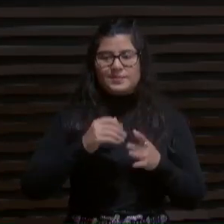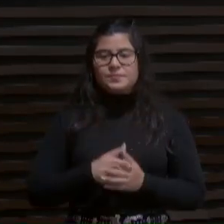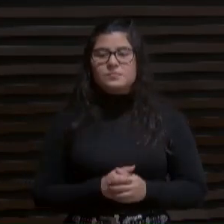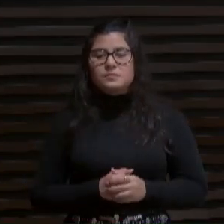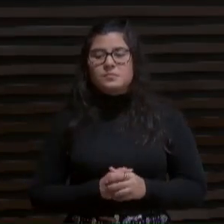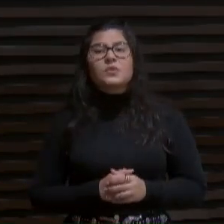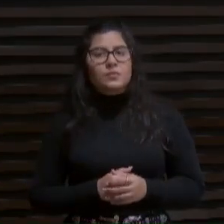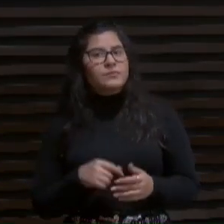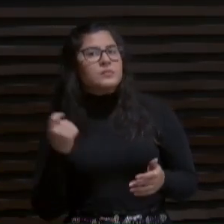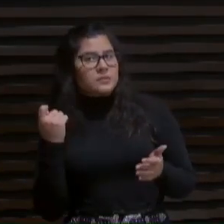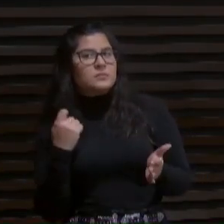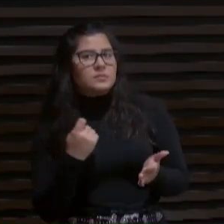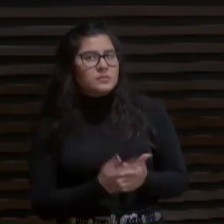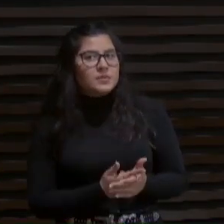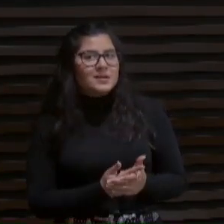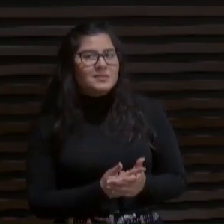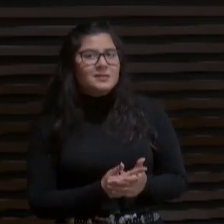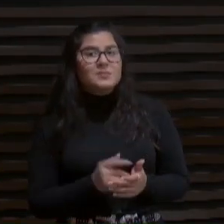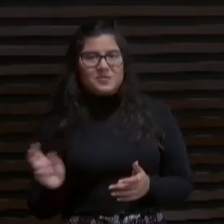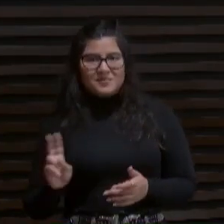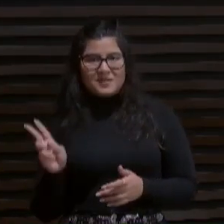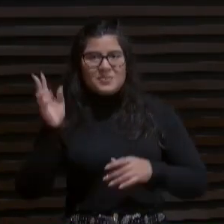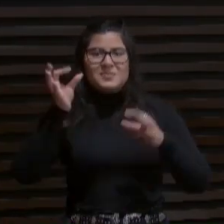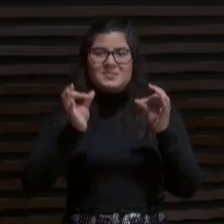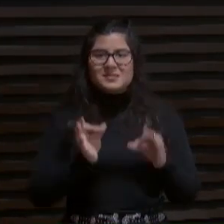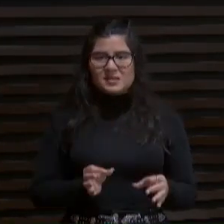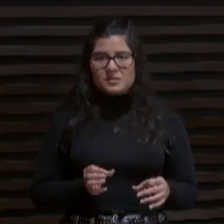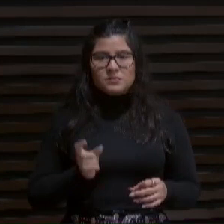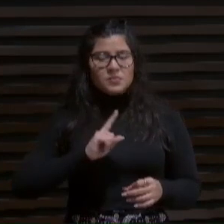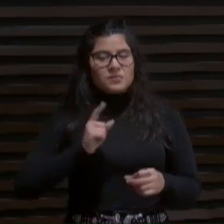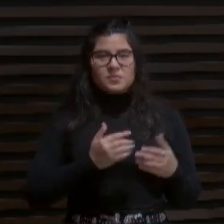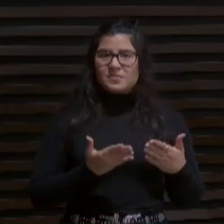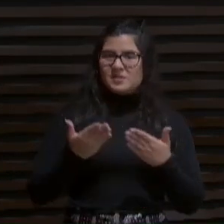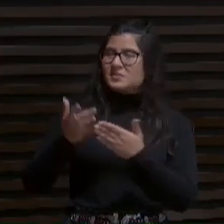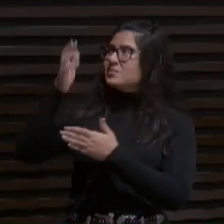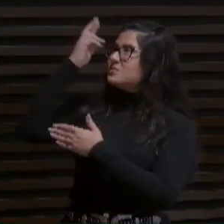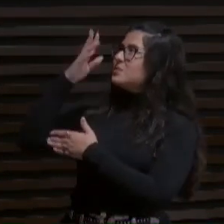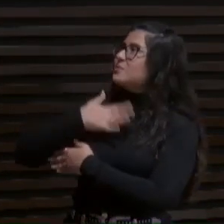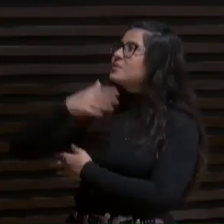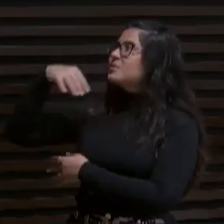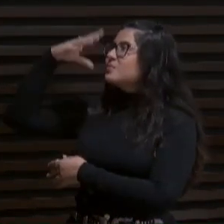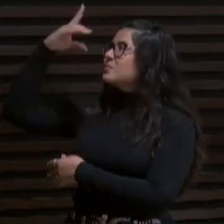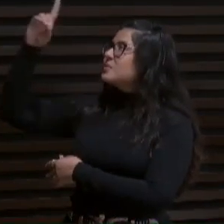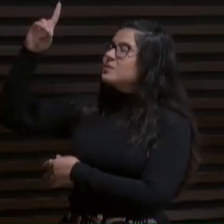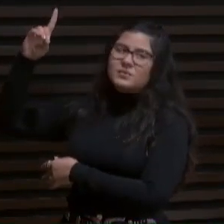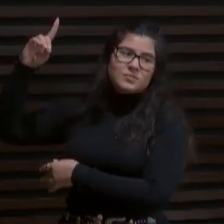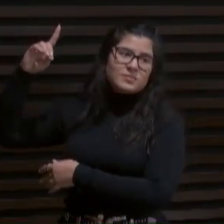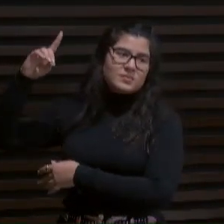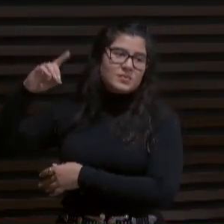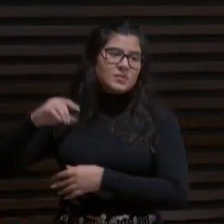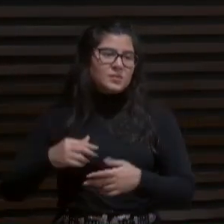eu vou comprar de você pelo que vale, porque não oferecerei ao Senhor, meu Deus, holocaustos que não me custem nada.